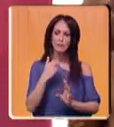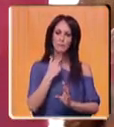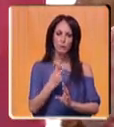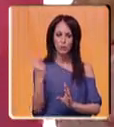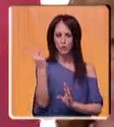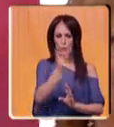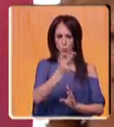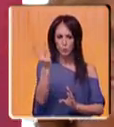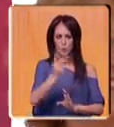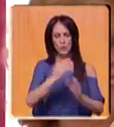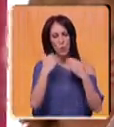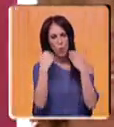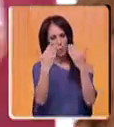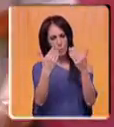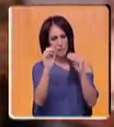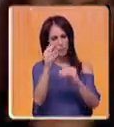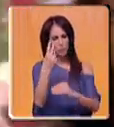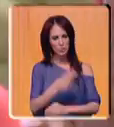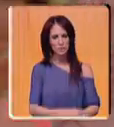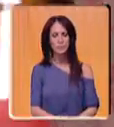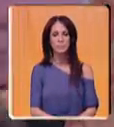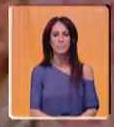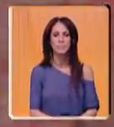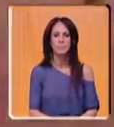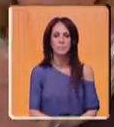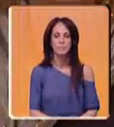tenor e de um contratenor. Obrigado aos dois. Obrigado.